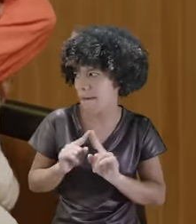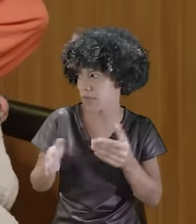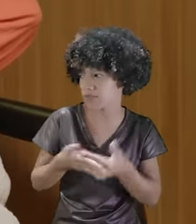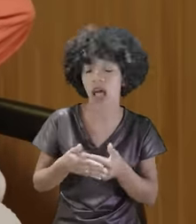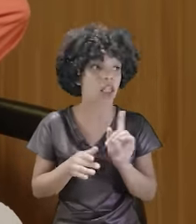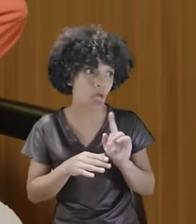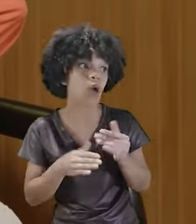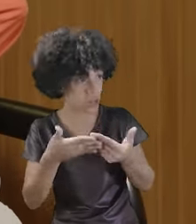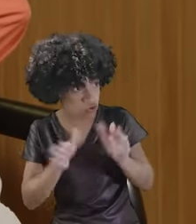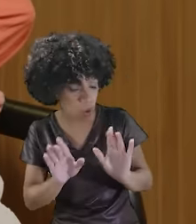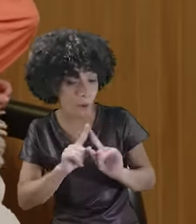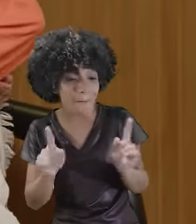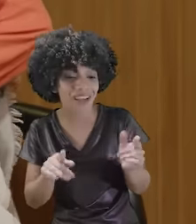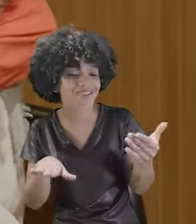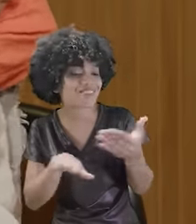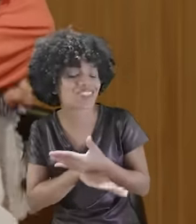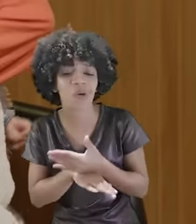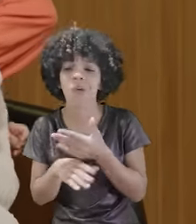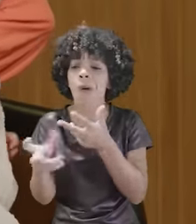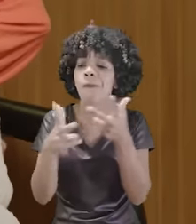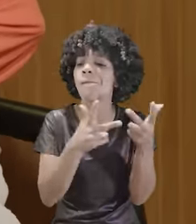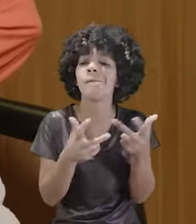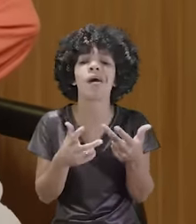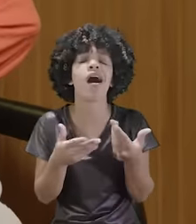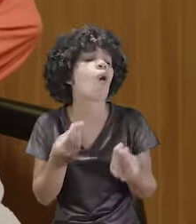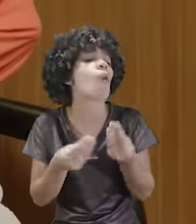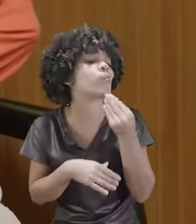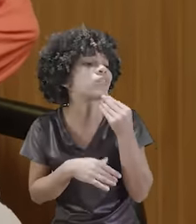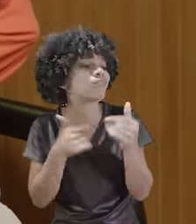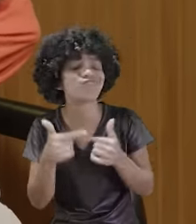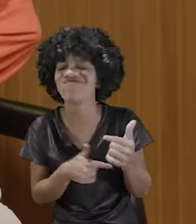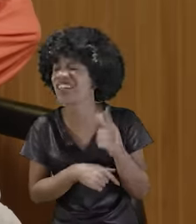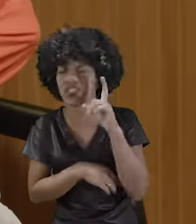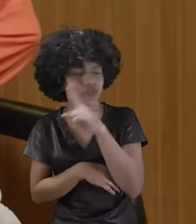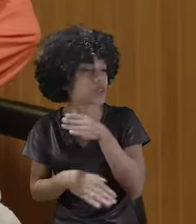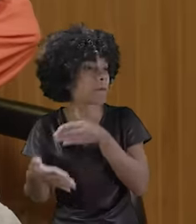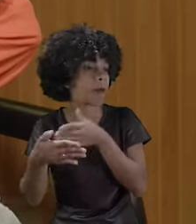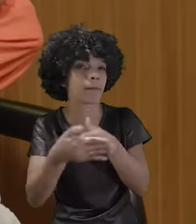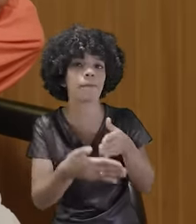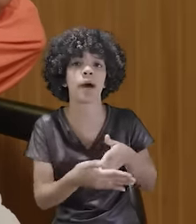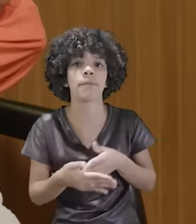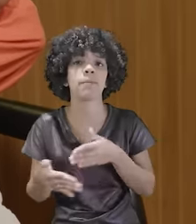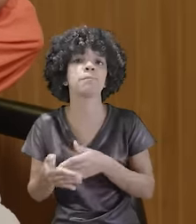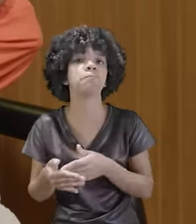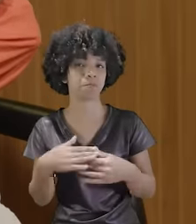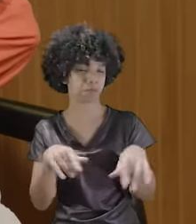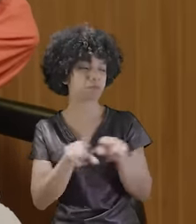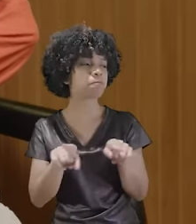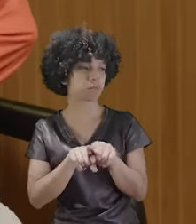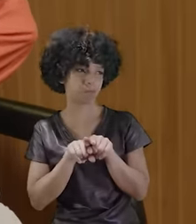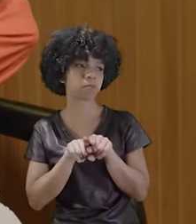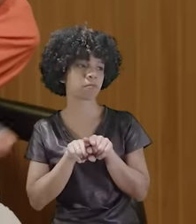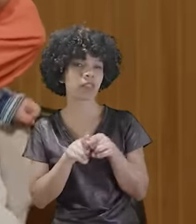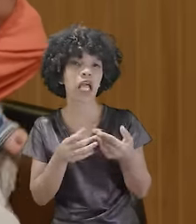começo a gente entrou mas estava muito difícil achar trabalha os pessoas lá para saber se ele paga muito pouco